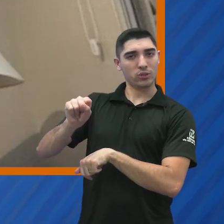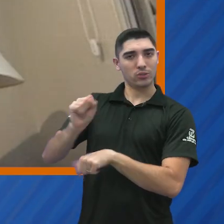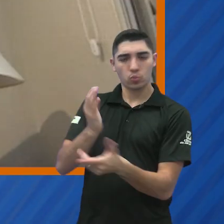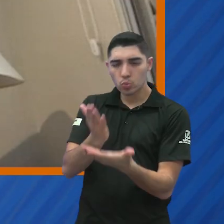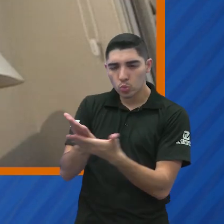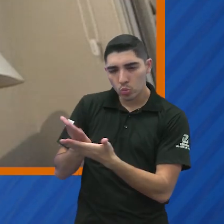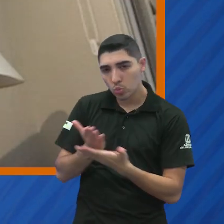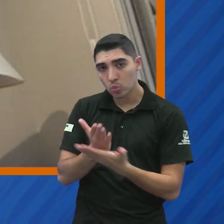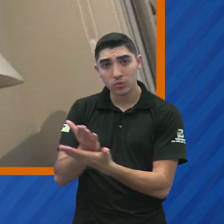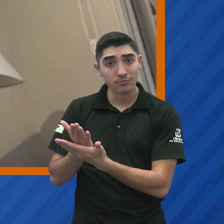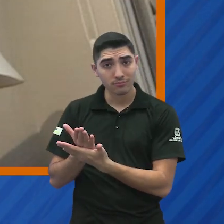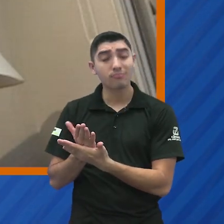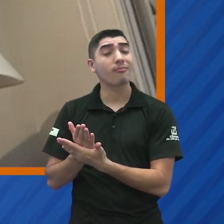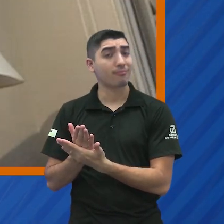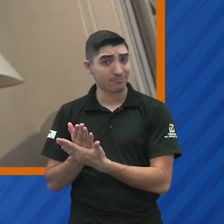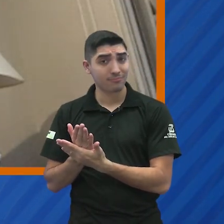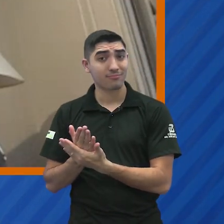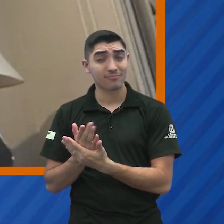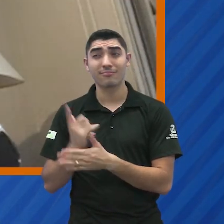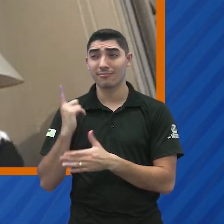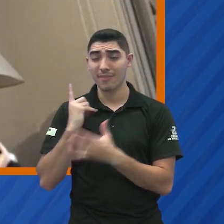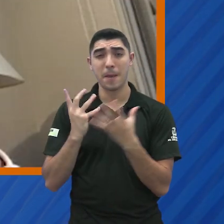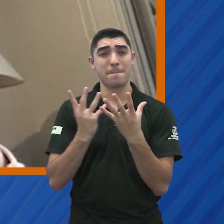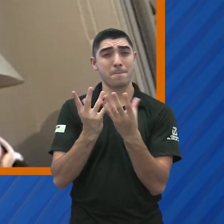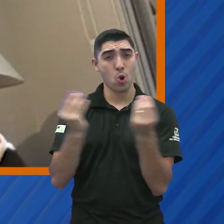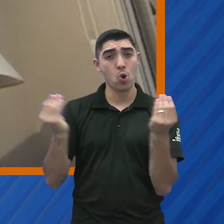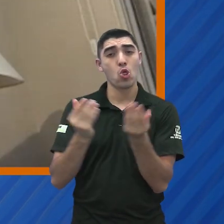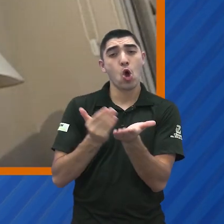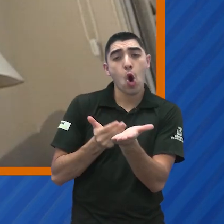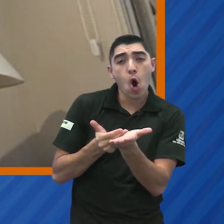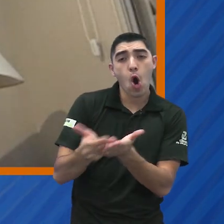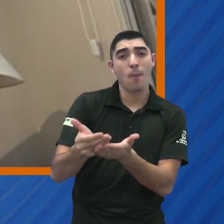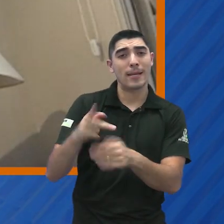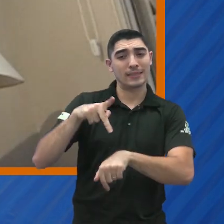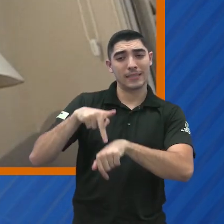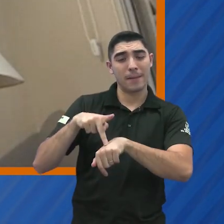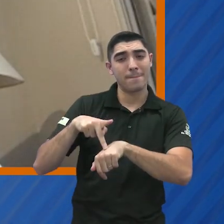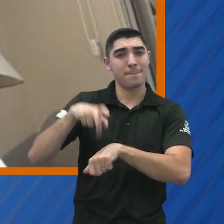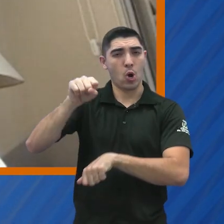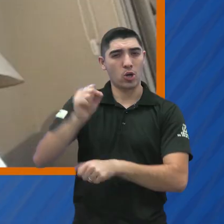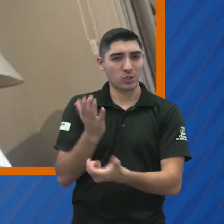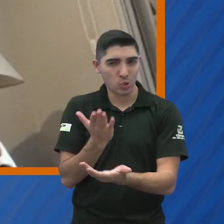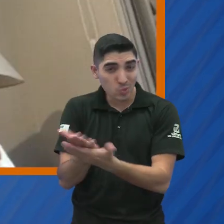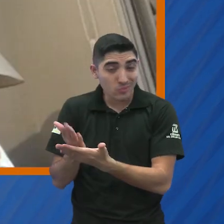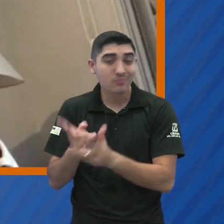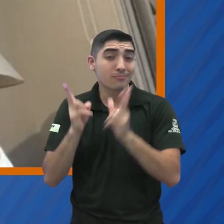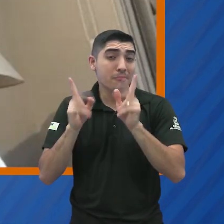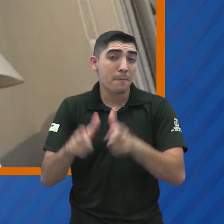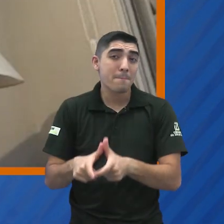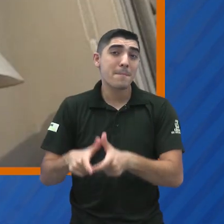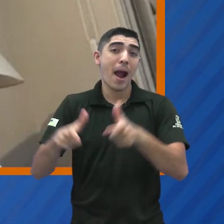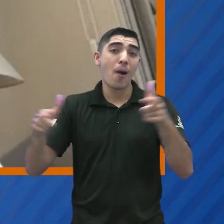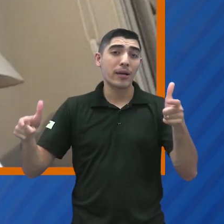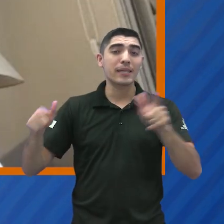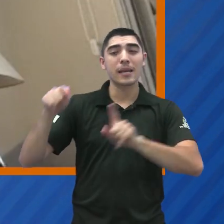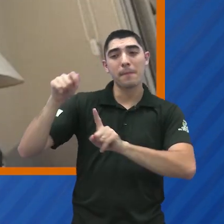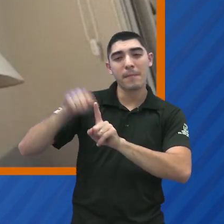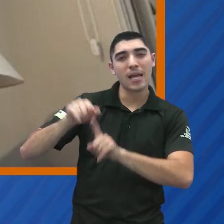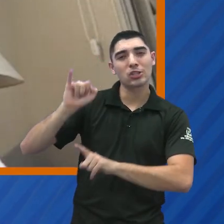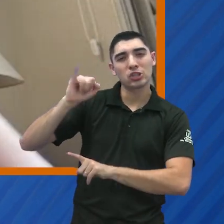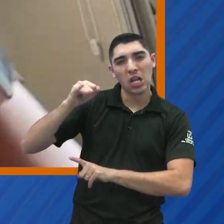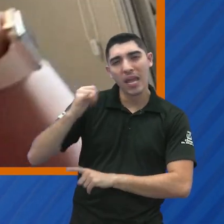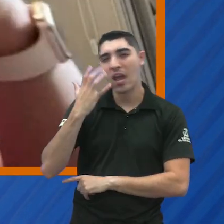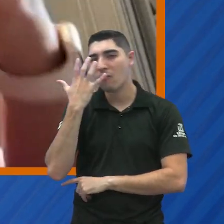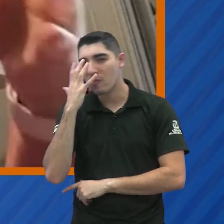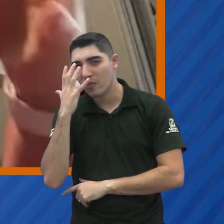uma pós-graduação. É muito comum as pós-graduações elas iniciarem tudo que é estudo no início do ano,